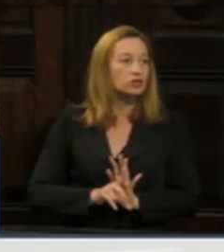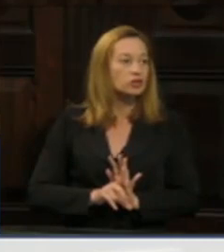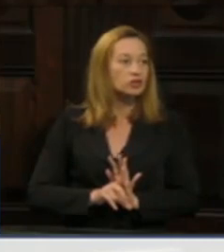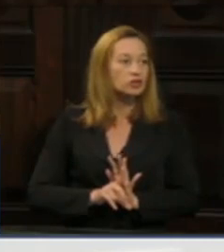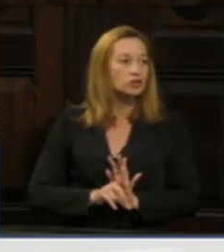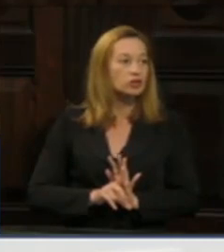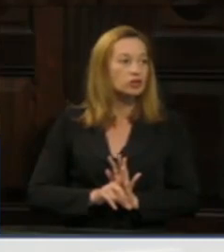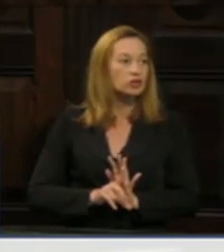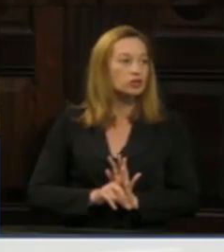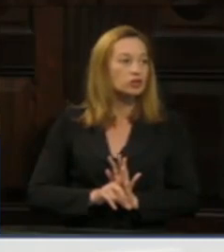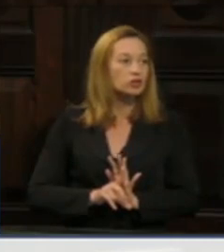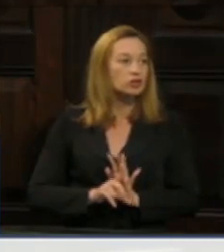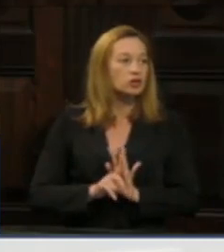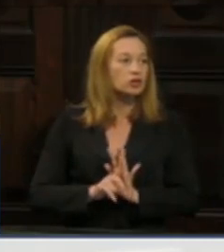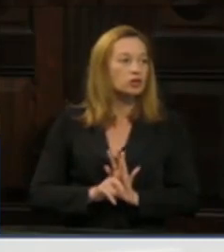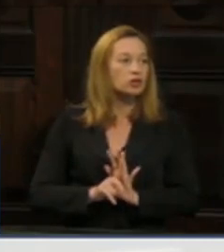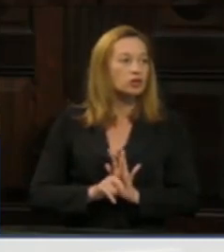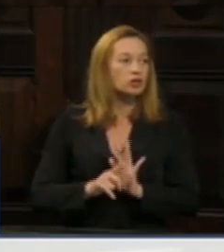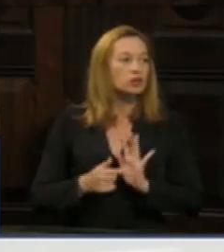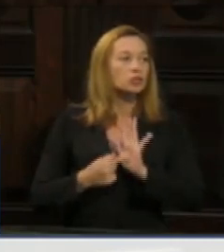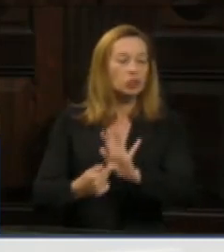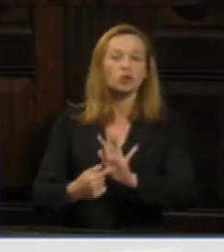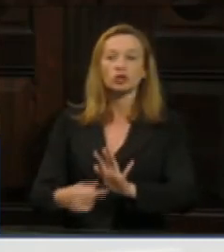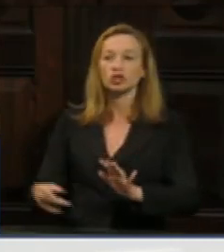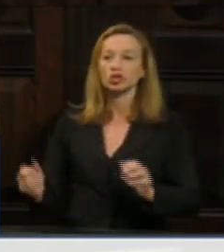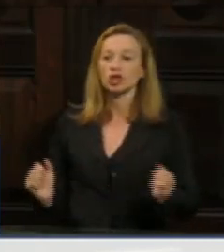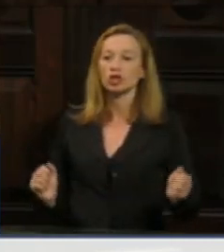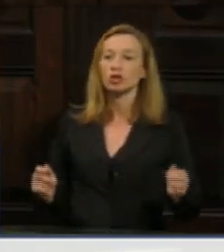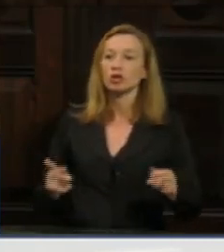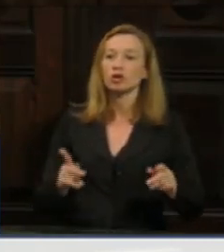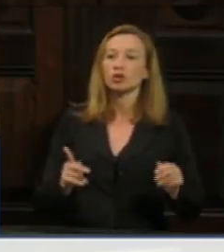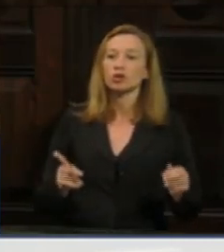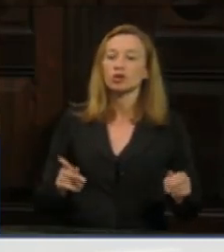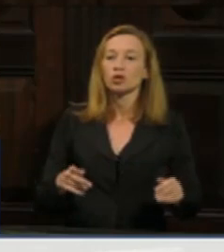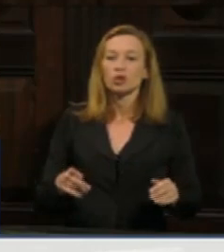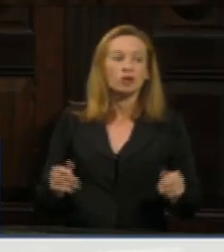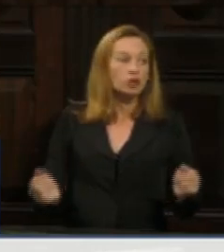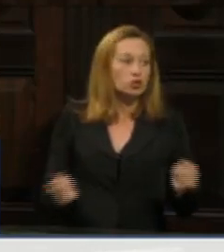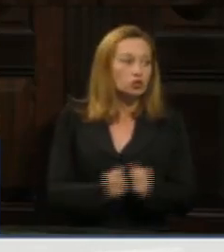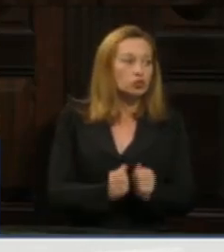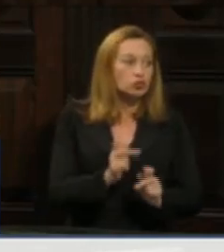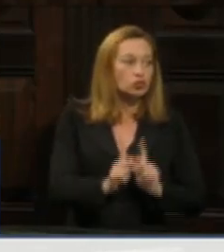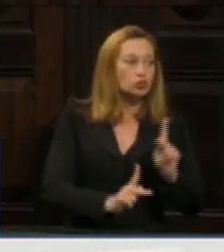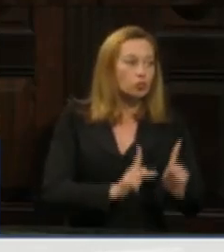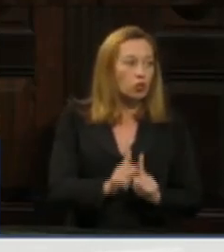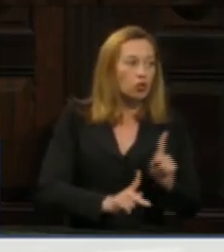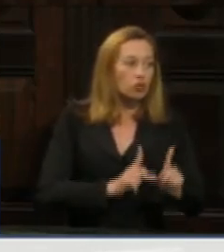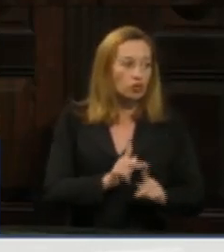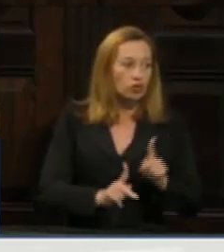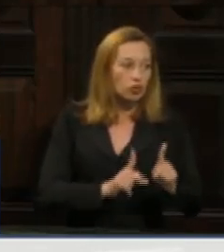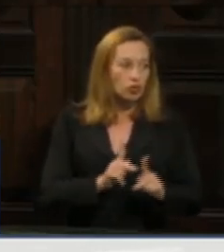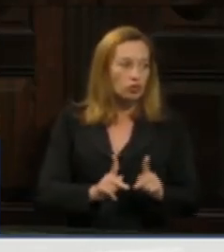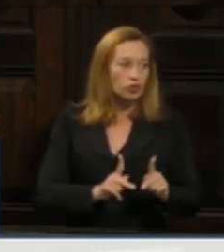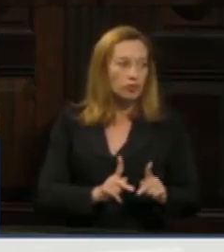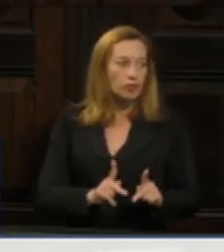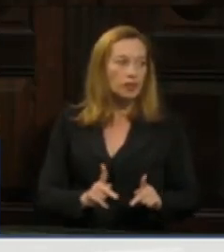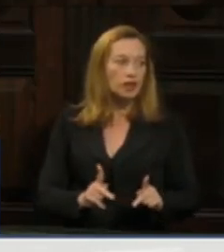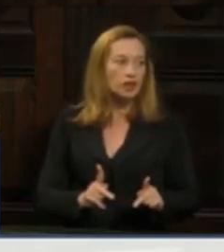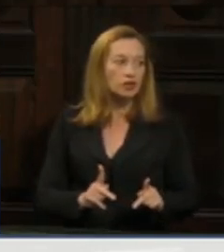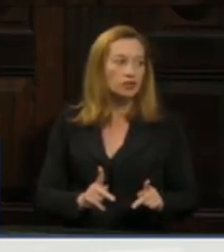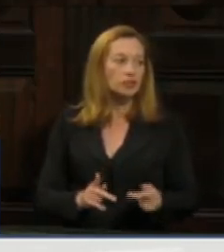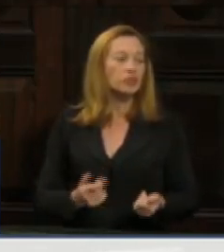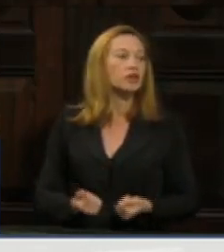o protagonismo à juventude. Por isso sou entusiasta da política feita na praça, através de gabinete